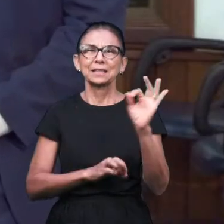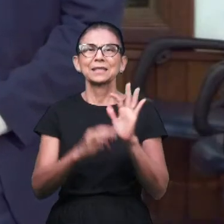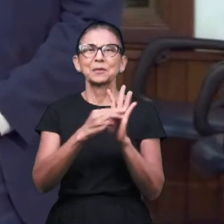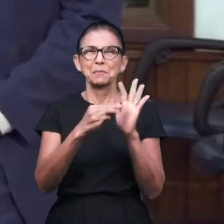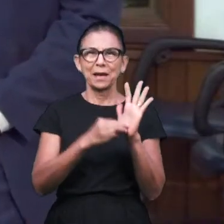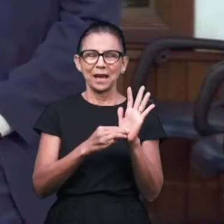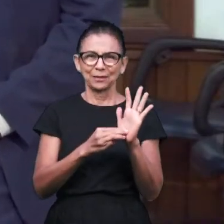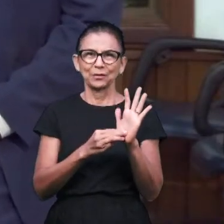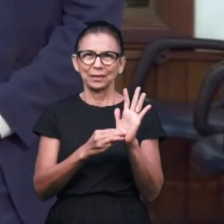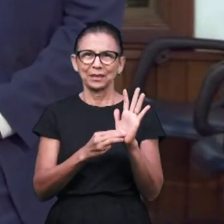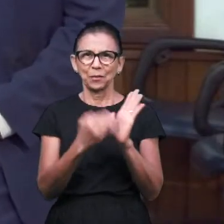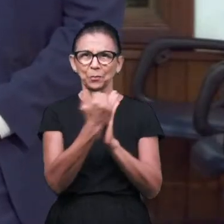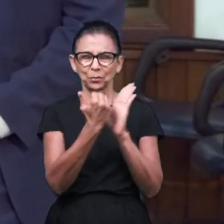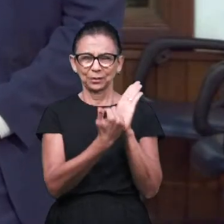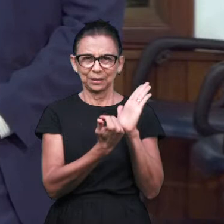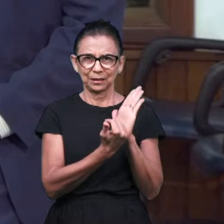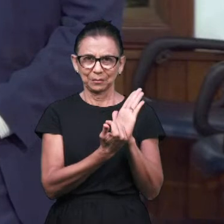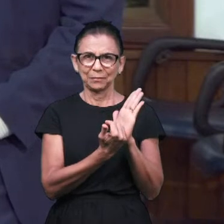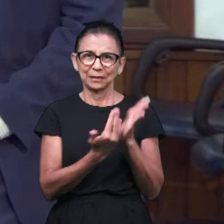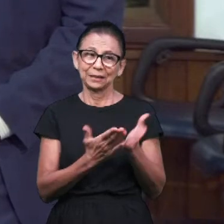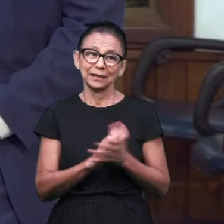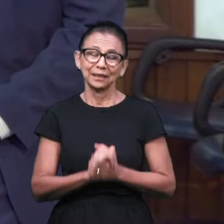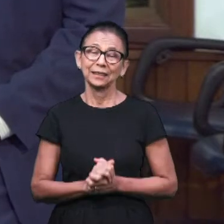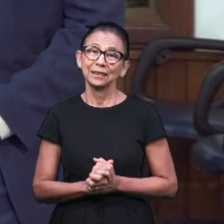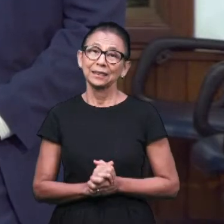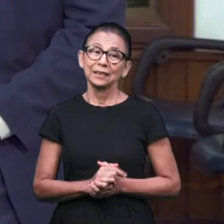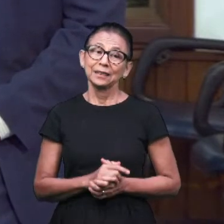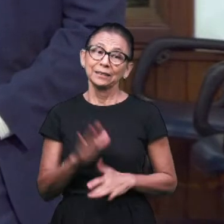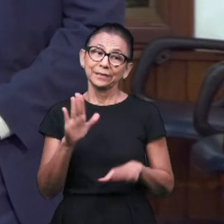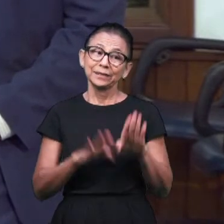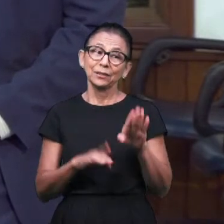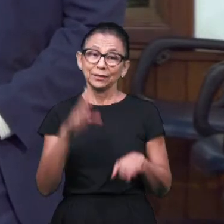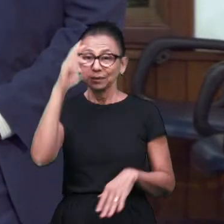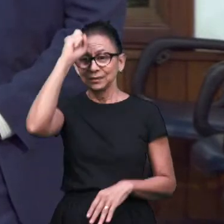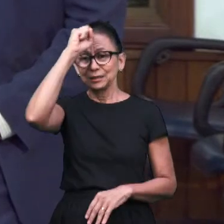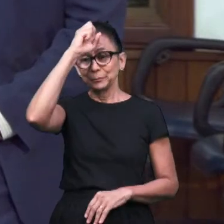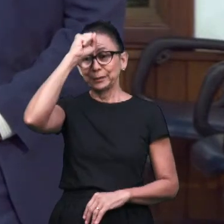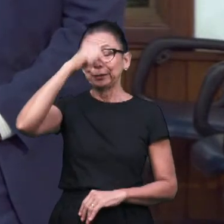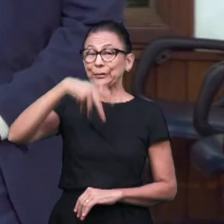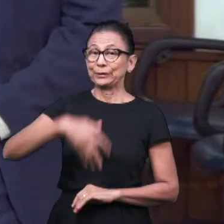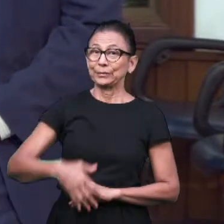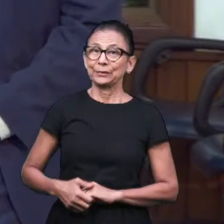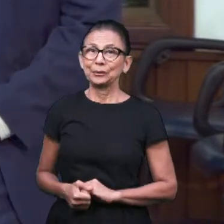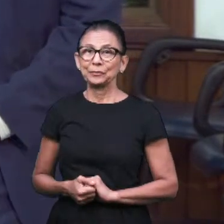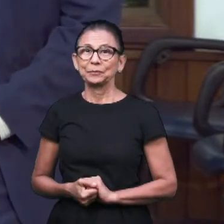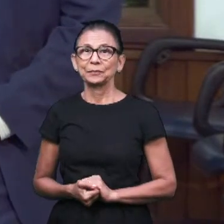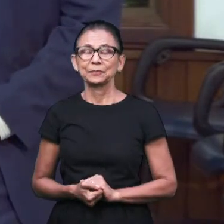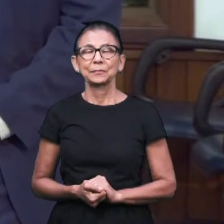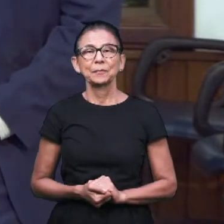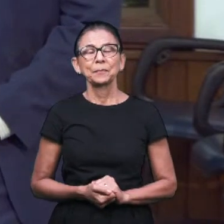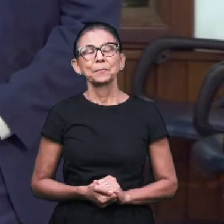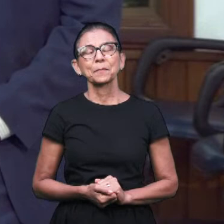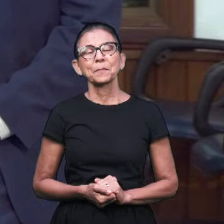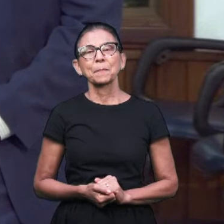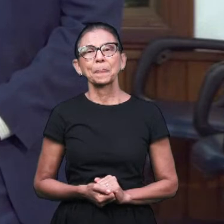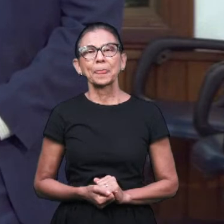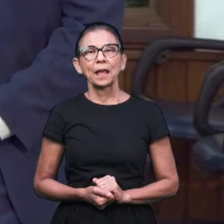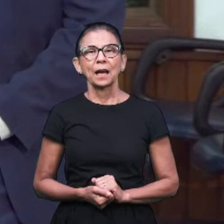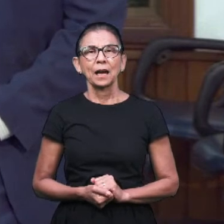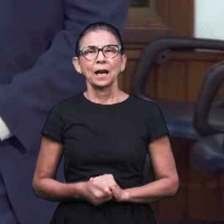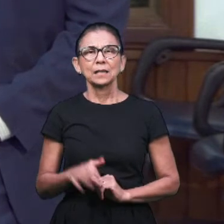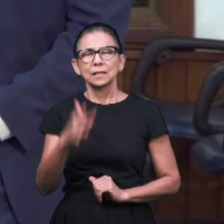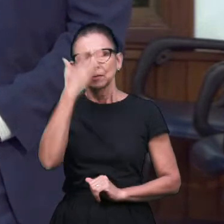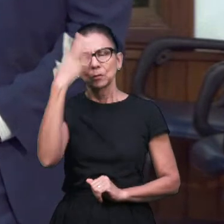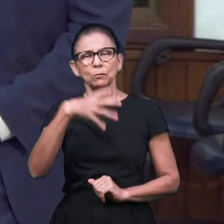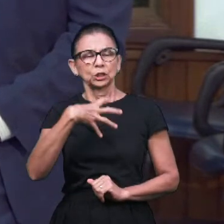né? Organização e método. Eu consigo, mas eu acho meio difícil, porque a pessoa nasceu com aquele jeito de ser, é igual você